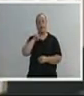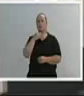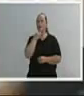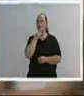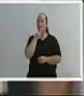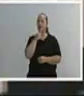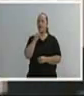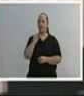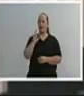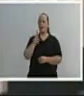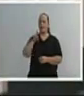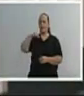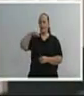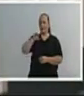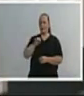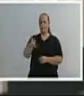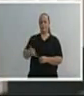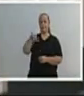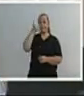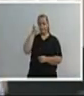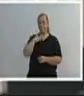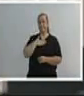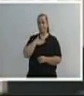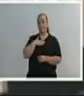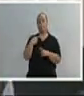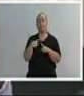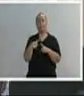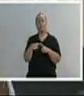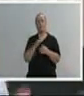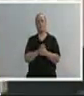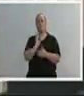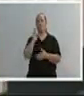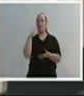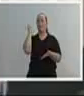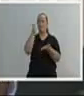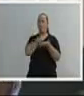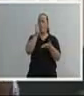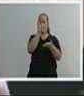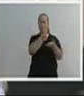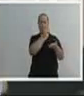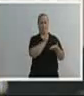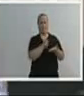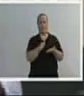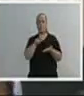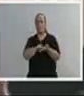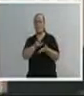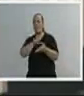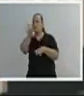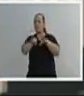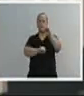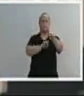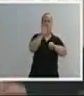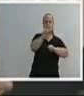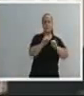da rua Iona Hadles, no Ribeirão Branco, reclamando que já pagou taxa daqui, taxa de lá, buscou papel aqui, foi lá, ele fez uma